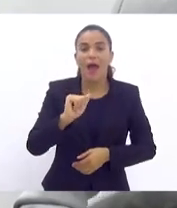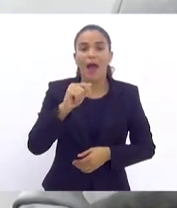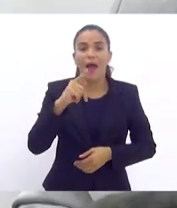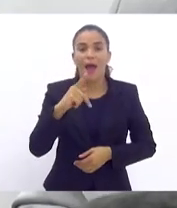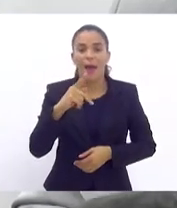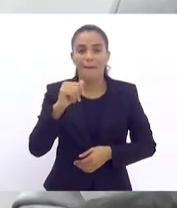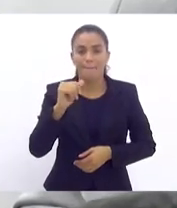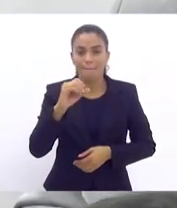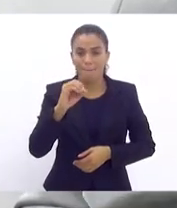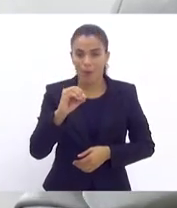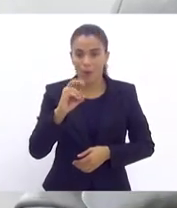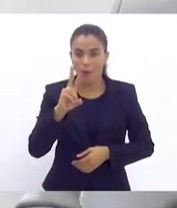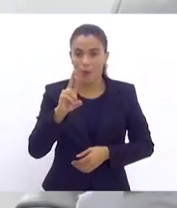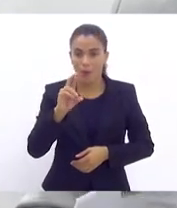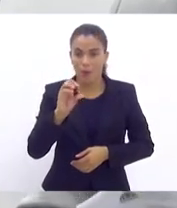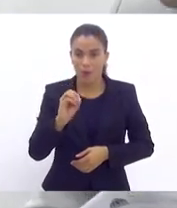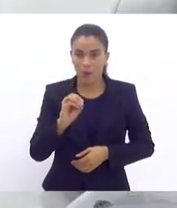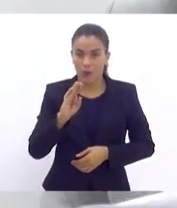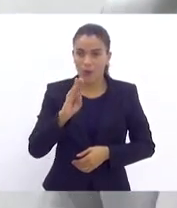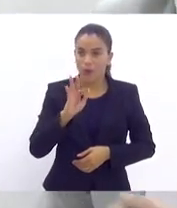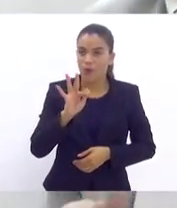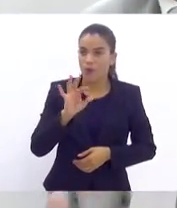no estado do Rio de Janeiro